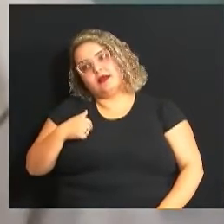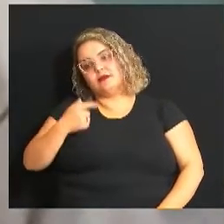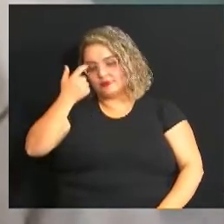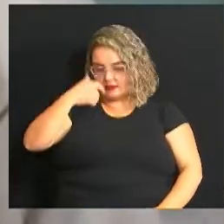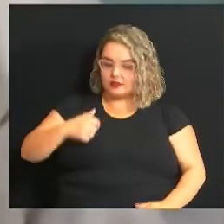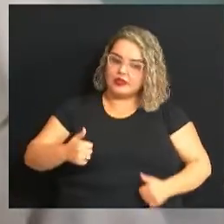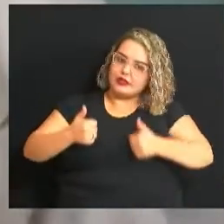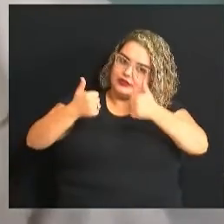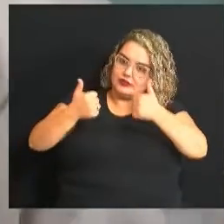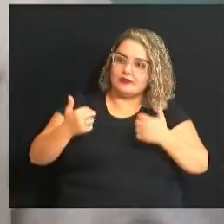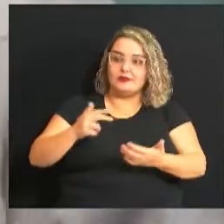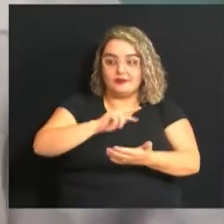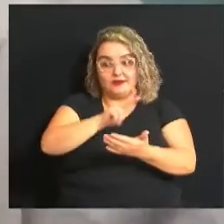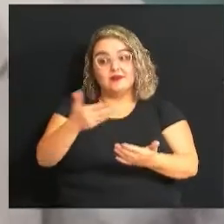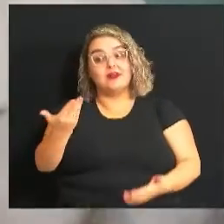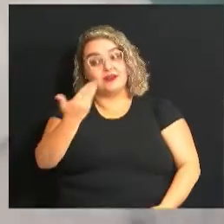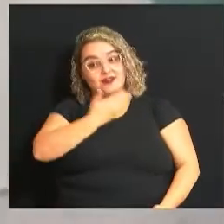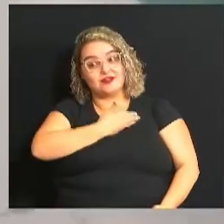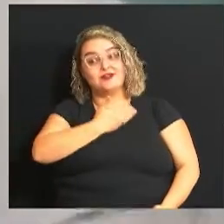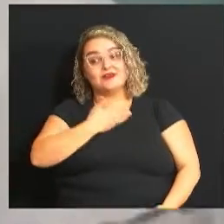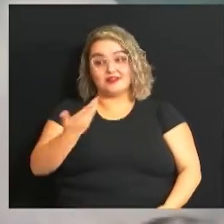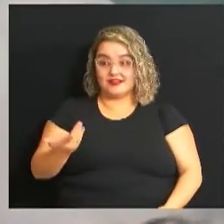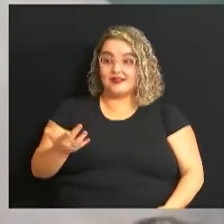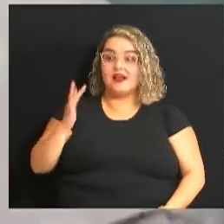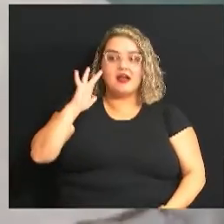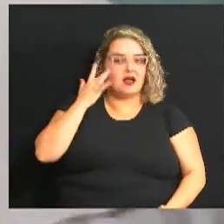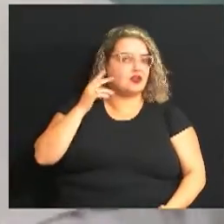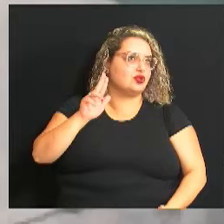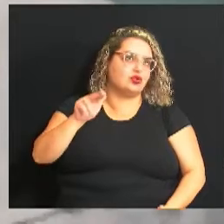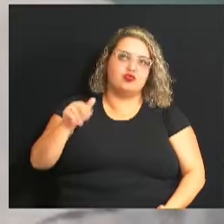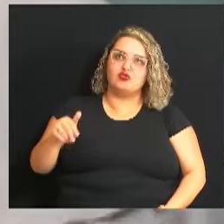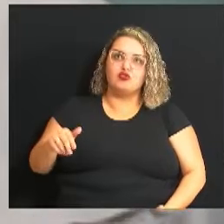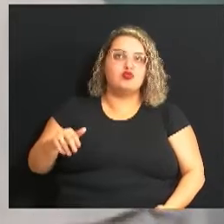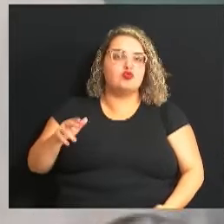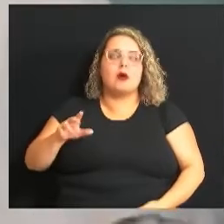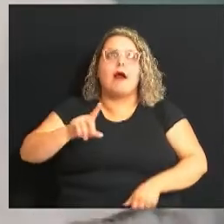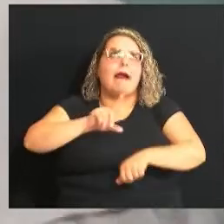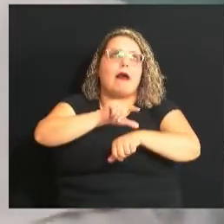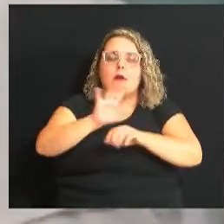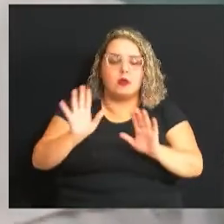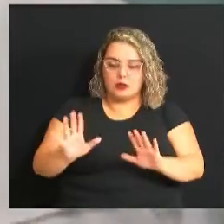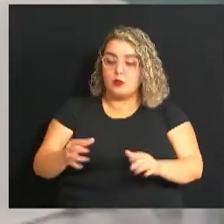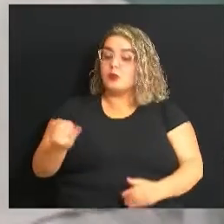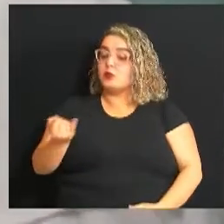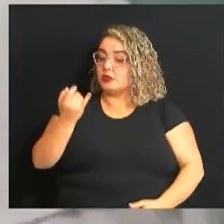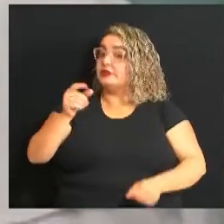como muitos colegas, e a gente acha que não é tarde, porque existem meios de